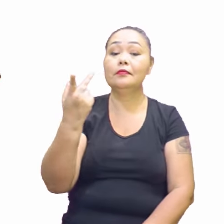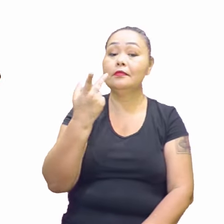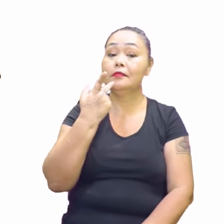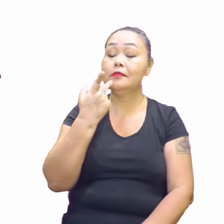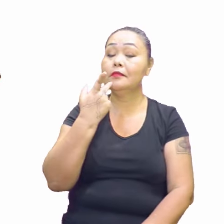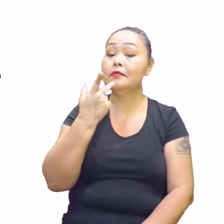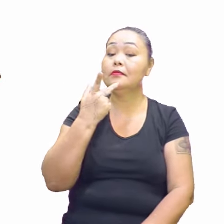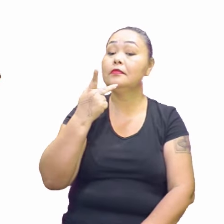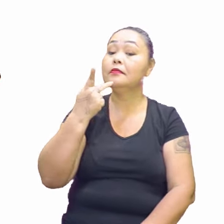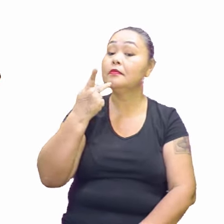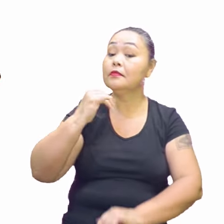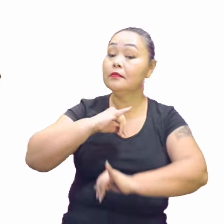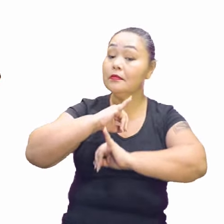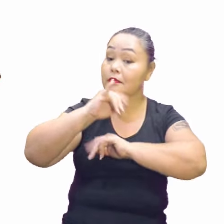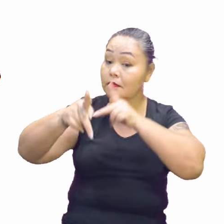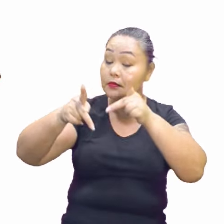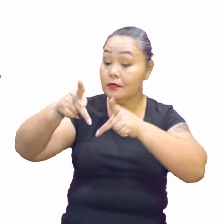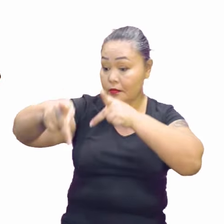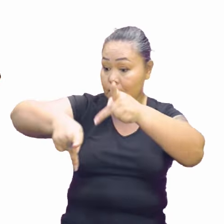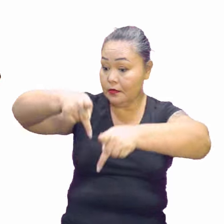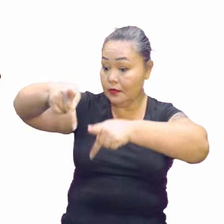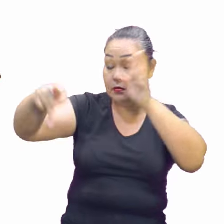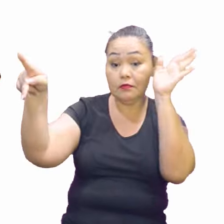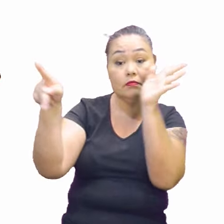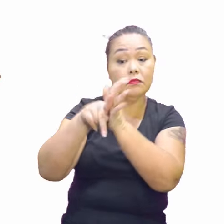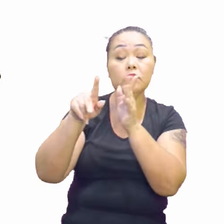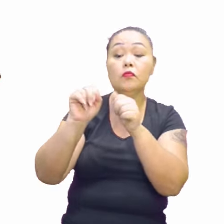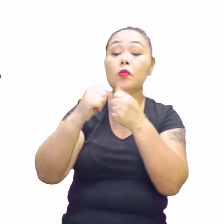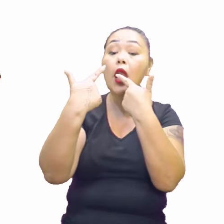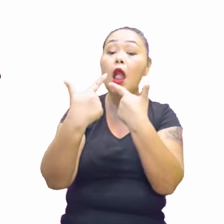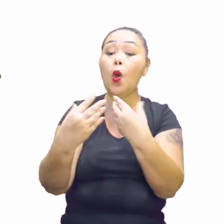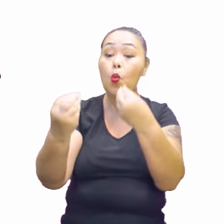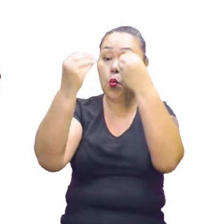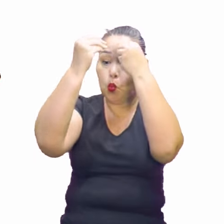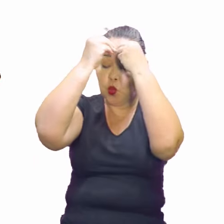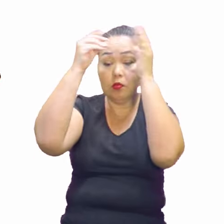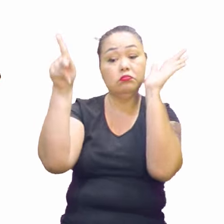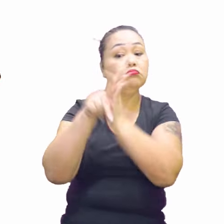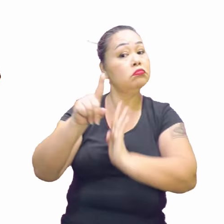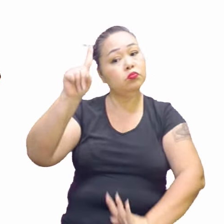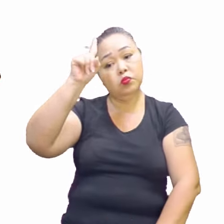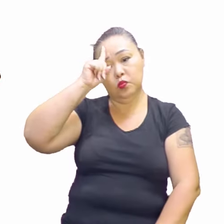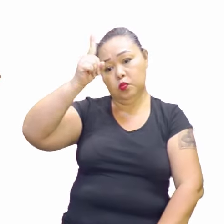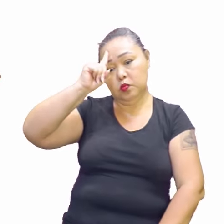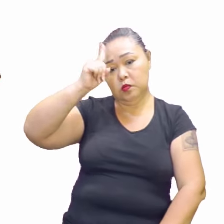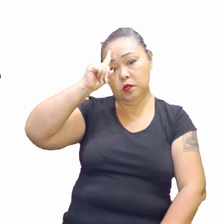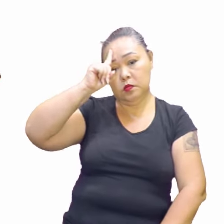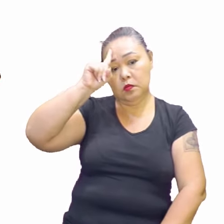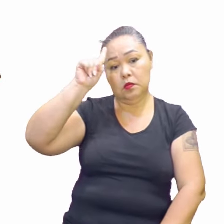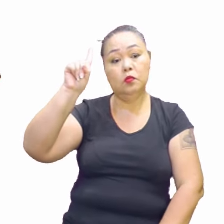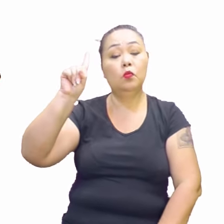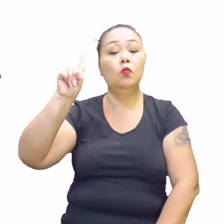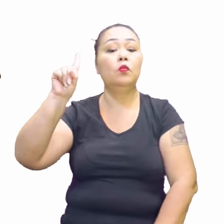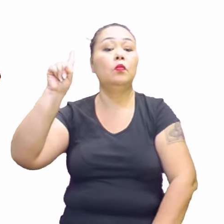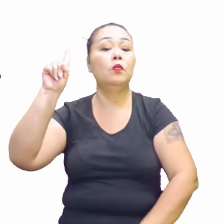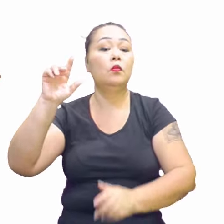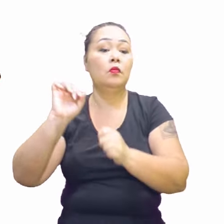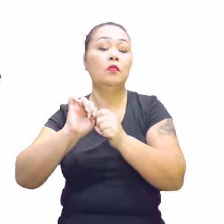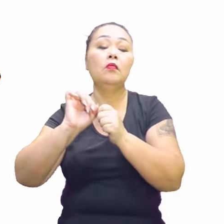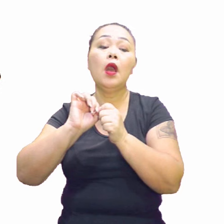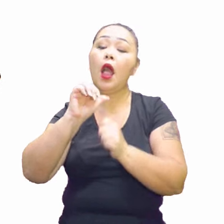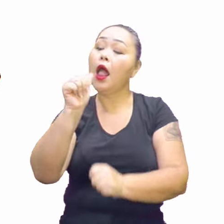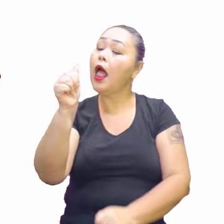uma fala popular. Nós temos a nossa linguagem coloquial. Fala popular. As mariposas,